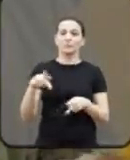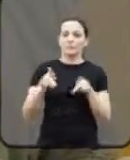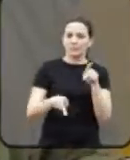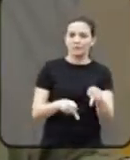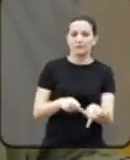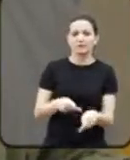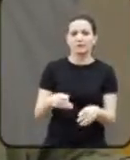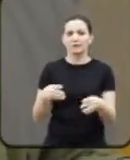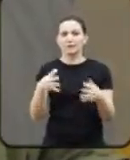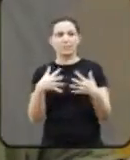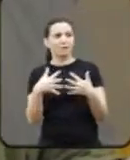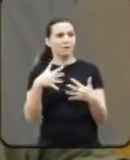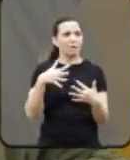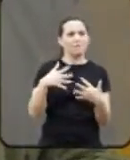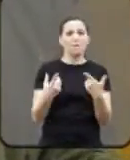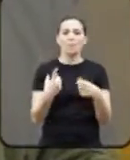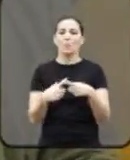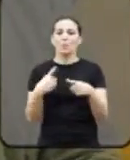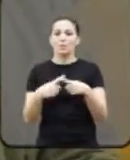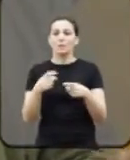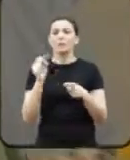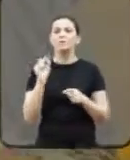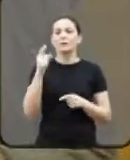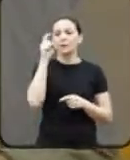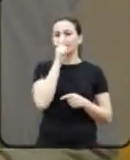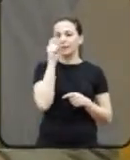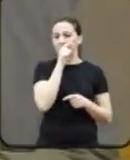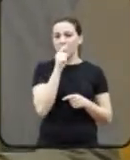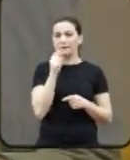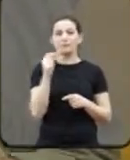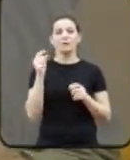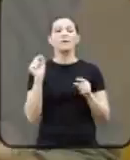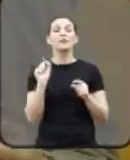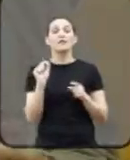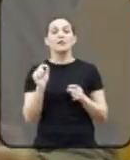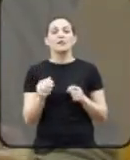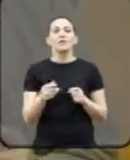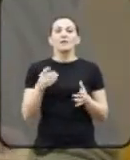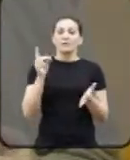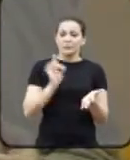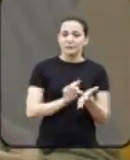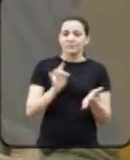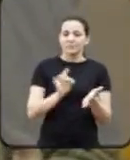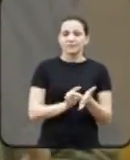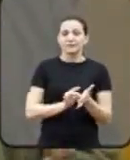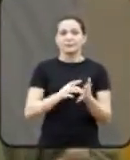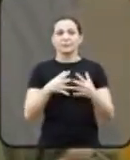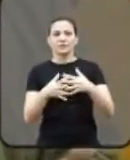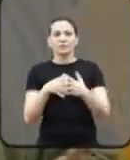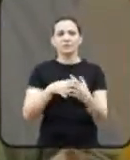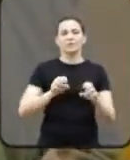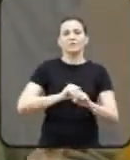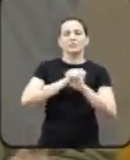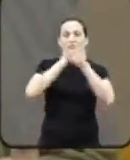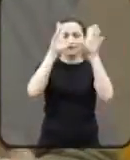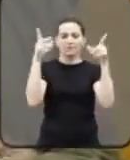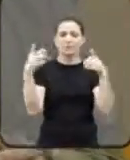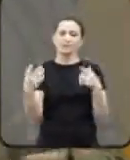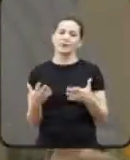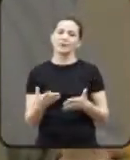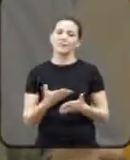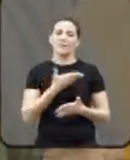totalmente perdido, porque não sabe quem está falando a verdade, quem está falando mentira, né? E numa coisa muito conturbada. Então nós temos